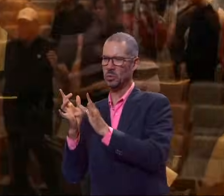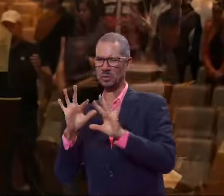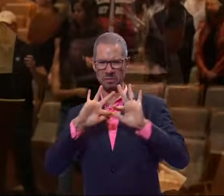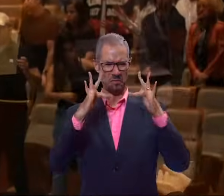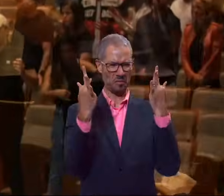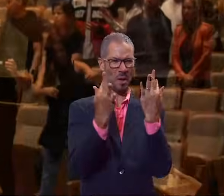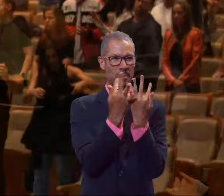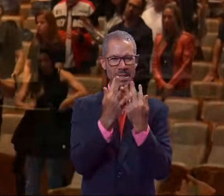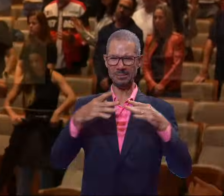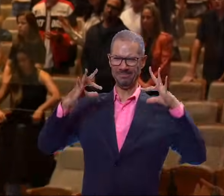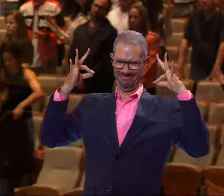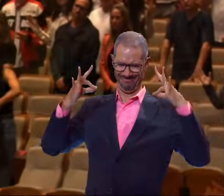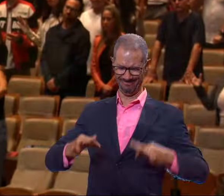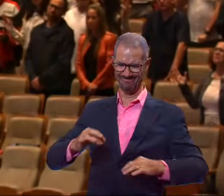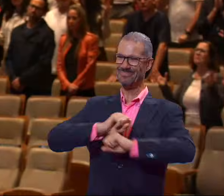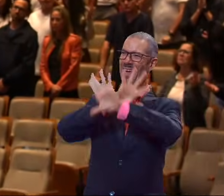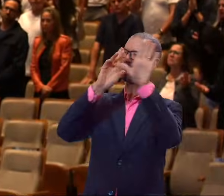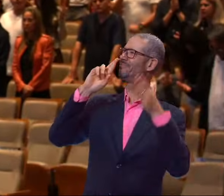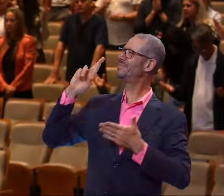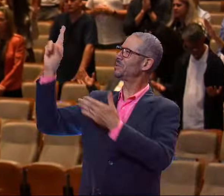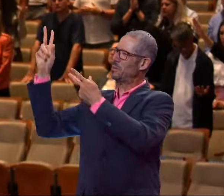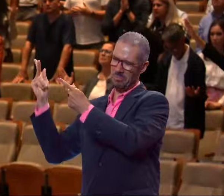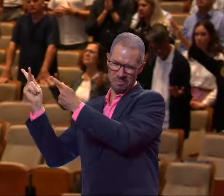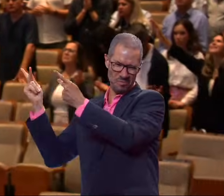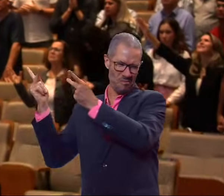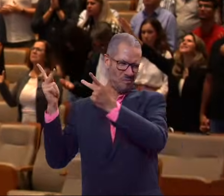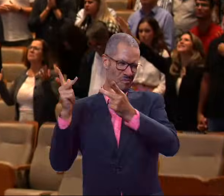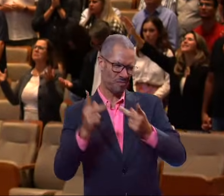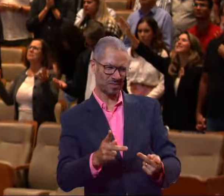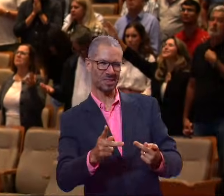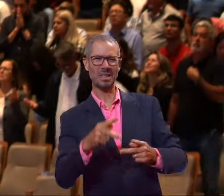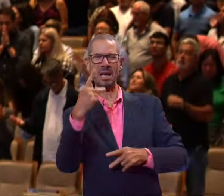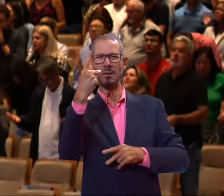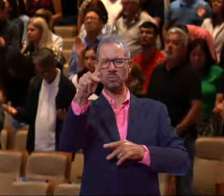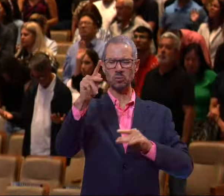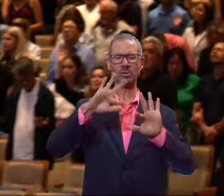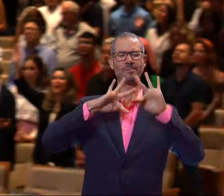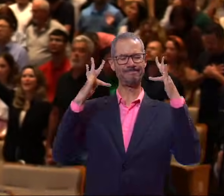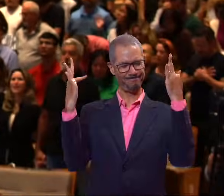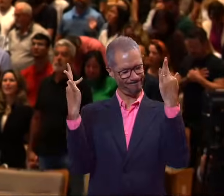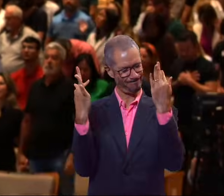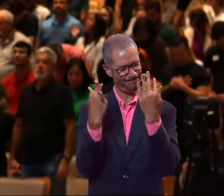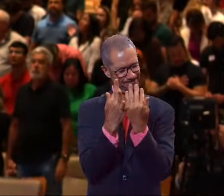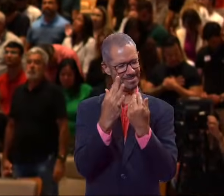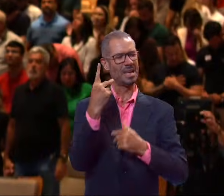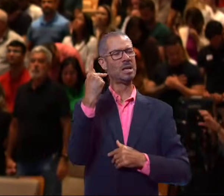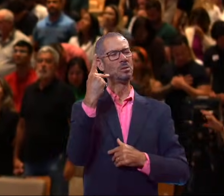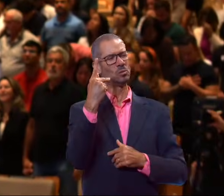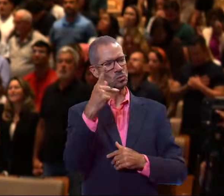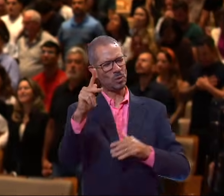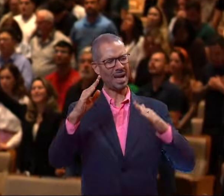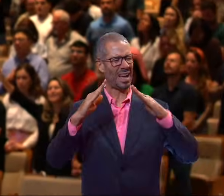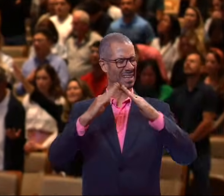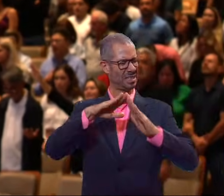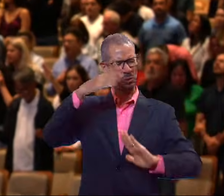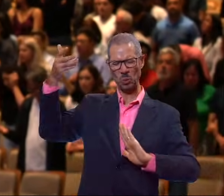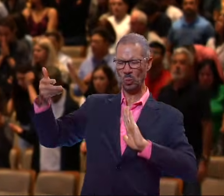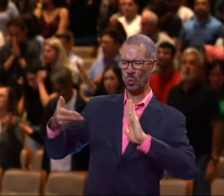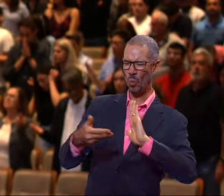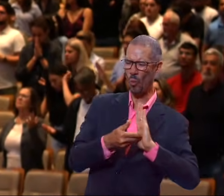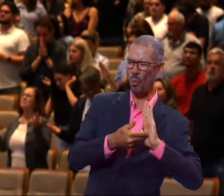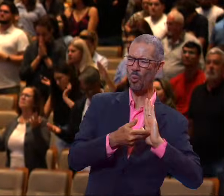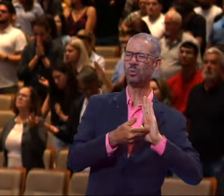pais. A glória do Senhor vai visitar a tua casa, a tua família, vai tocar